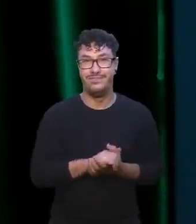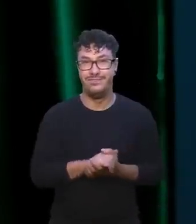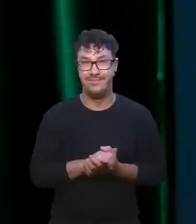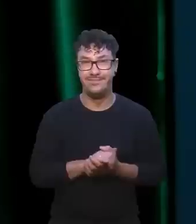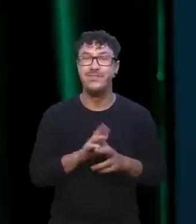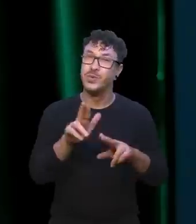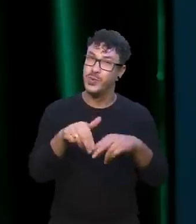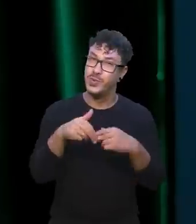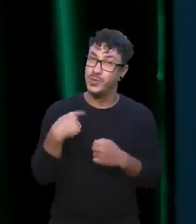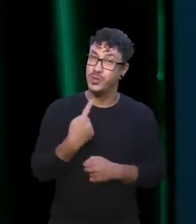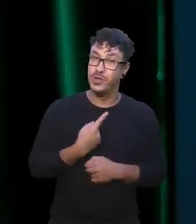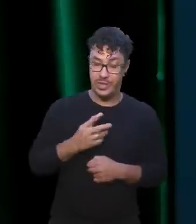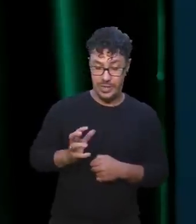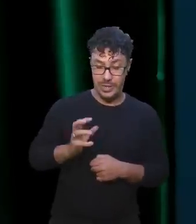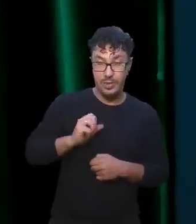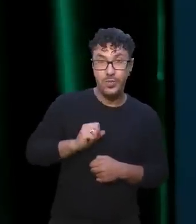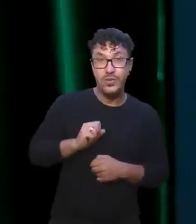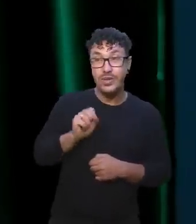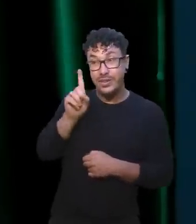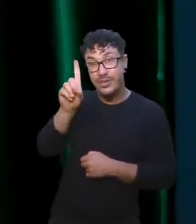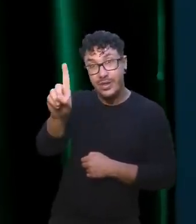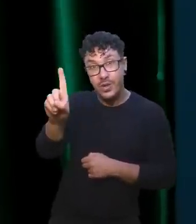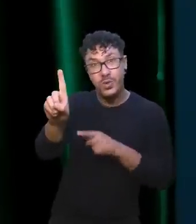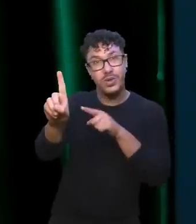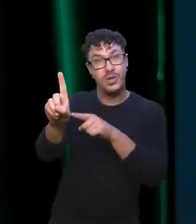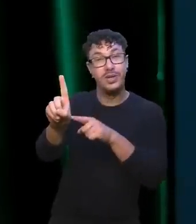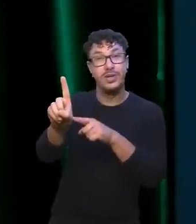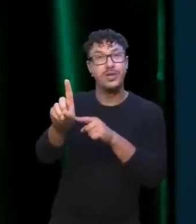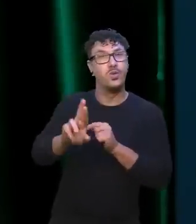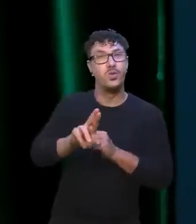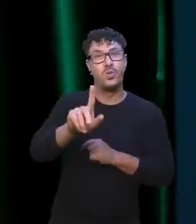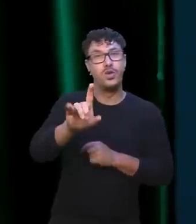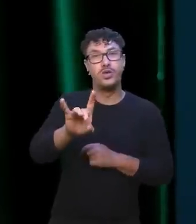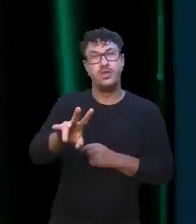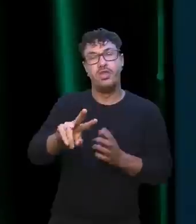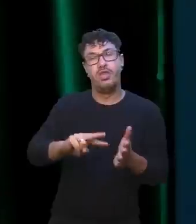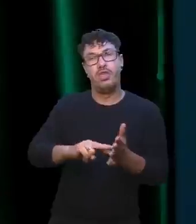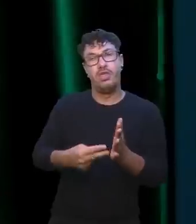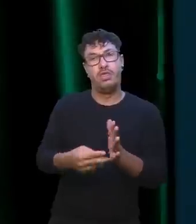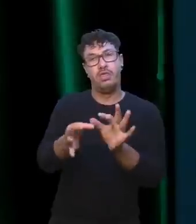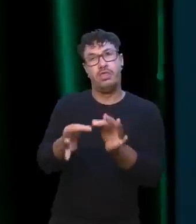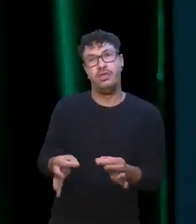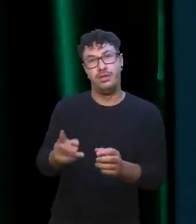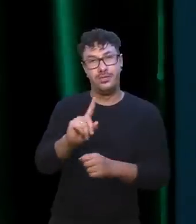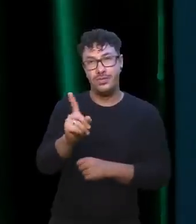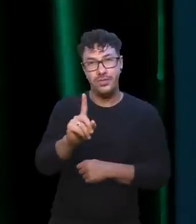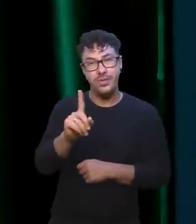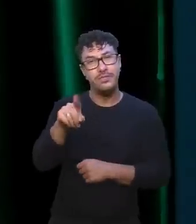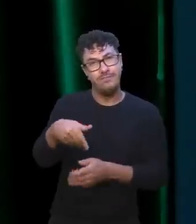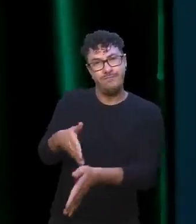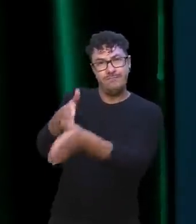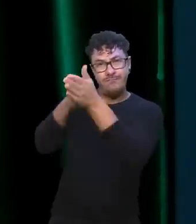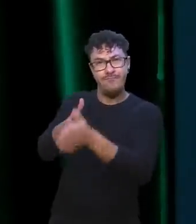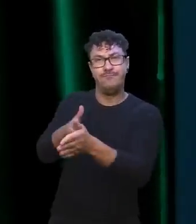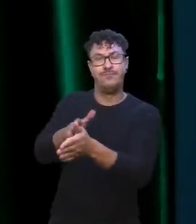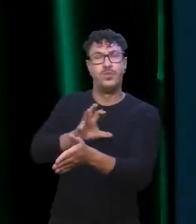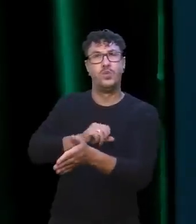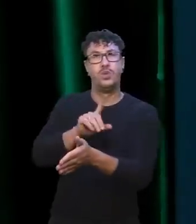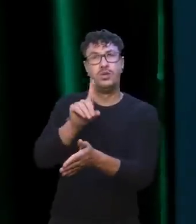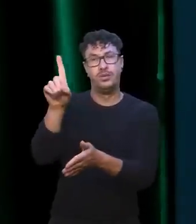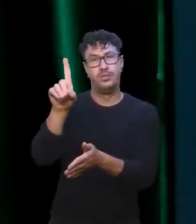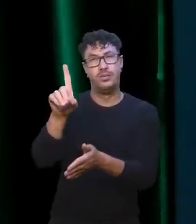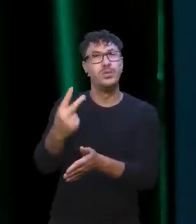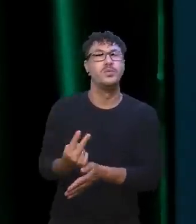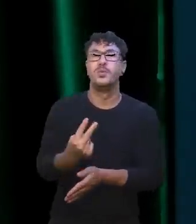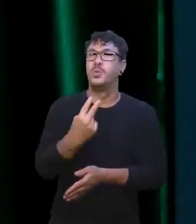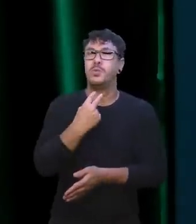O nosso amor a Deus já não pode ser mais simbólico. O nosso amor a Deus já não pode mais